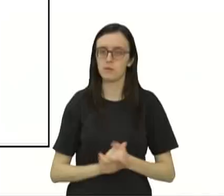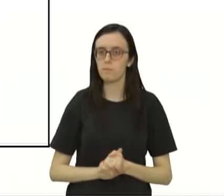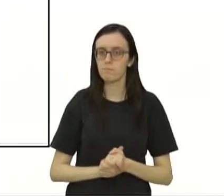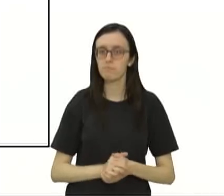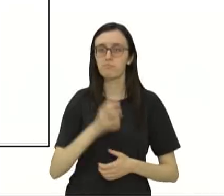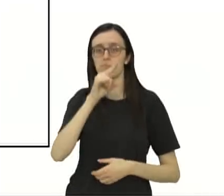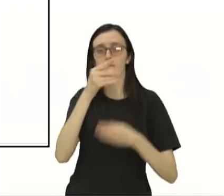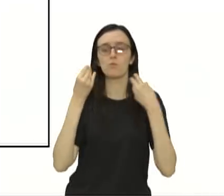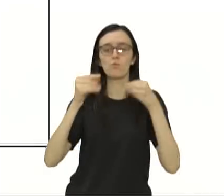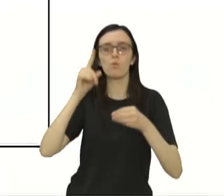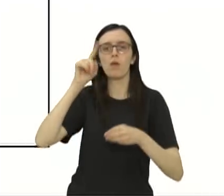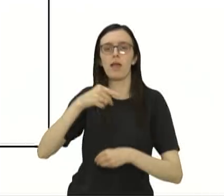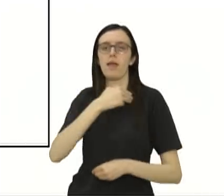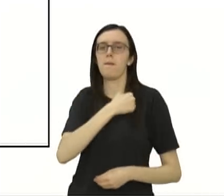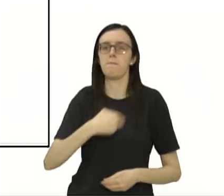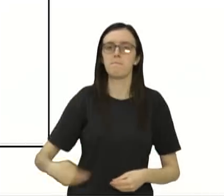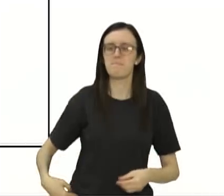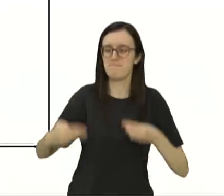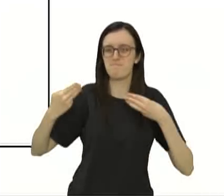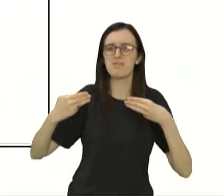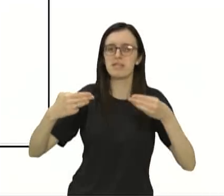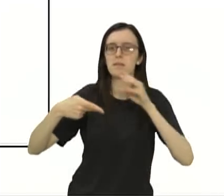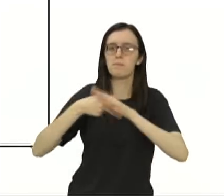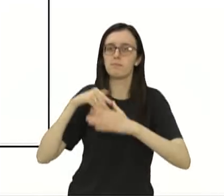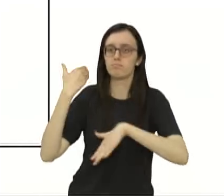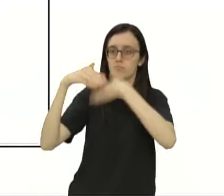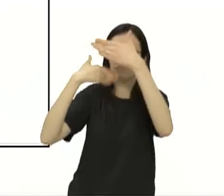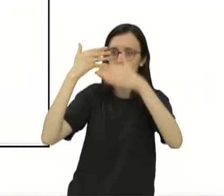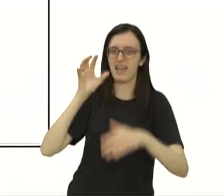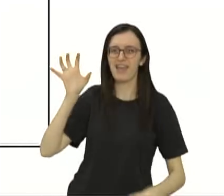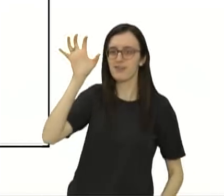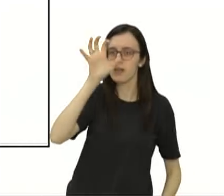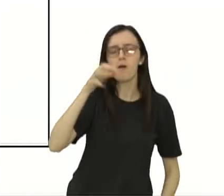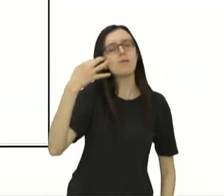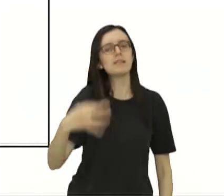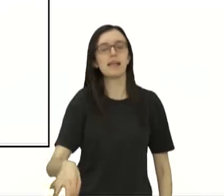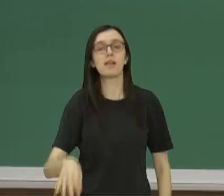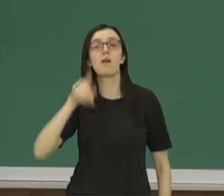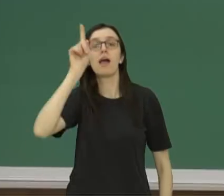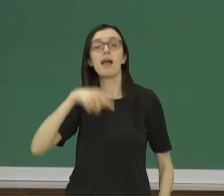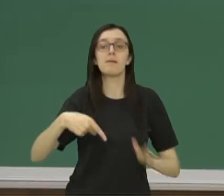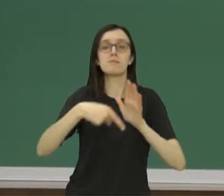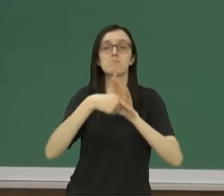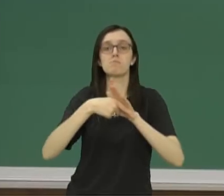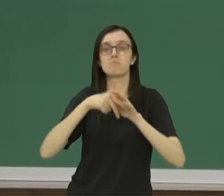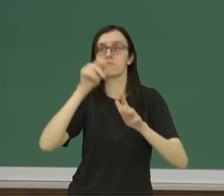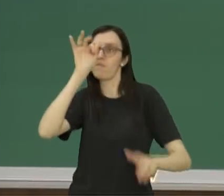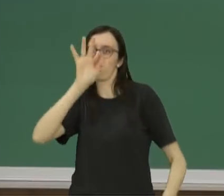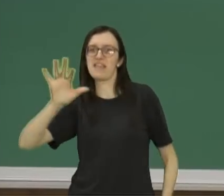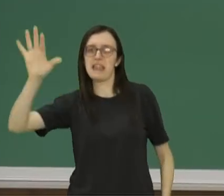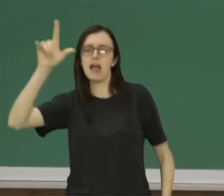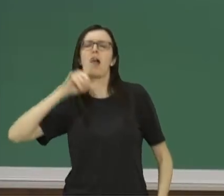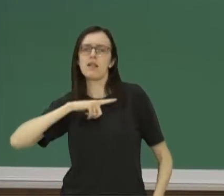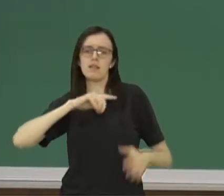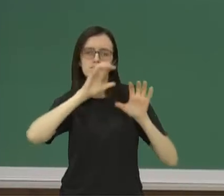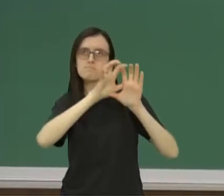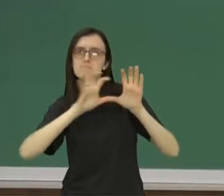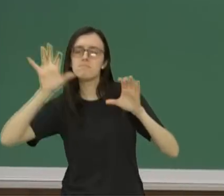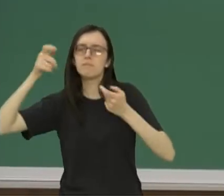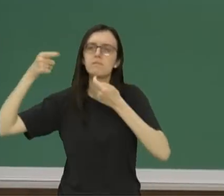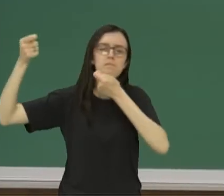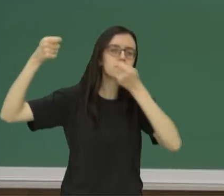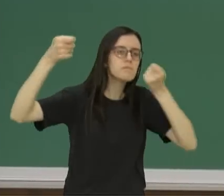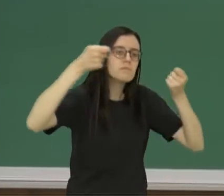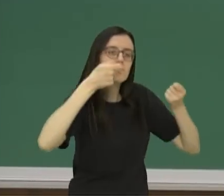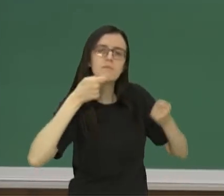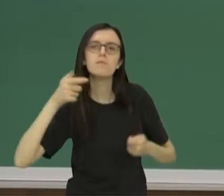que é o Ministério do Desenvolvimento Regional, está certo. Lembra que nós falamos, ele é um ente federativo responsável por